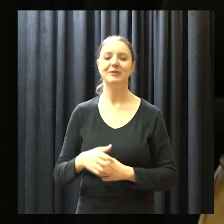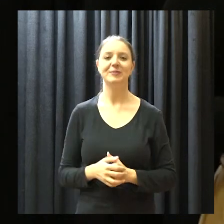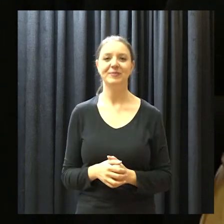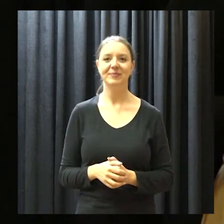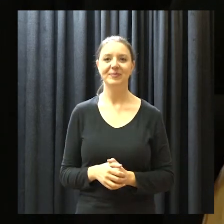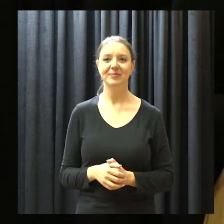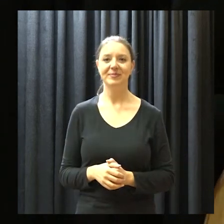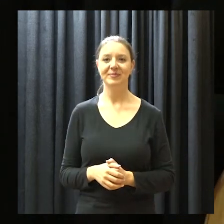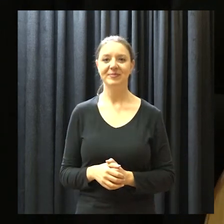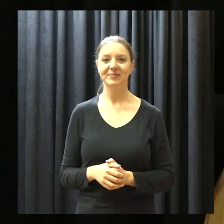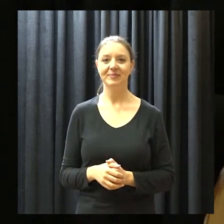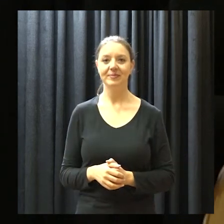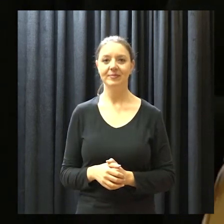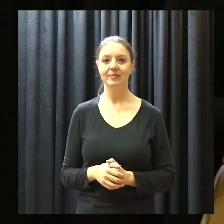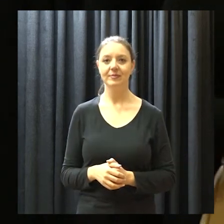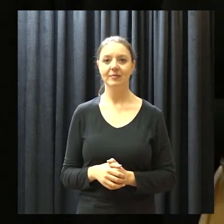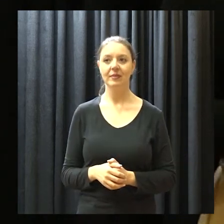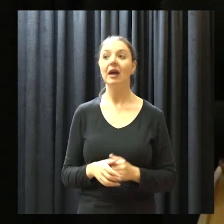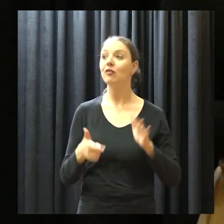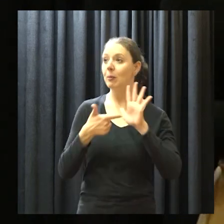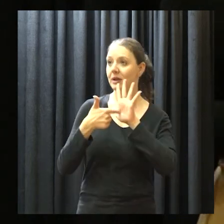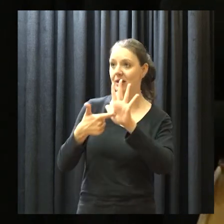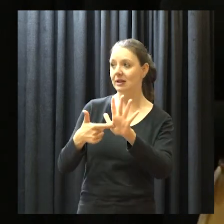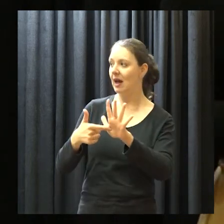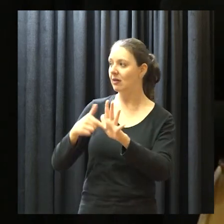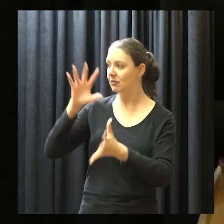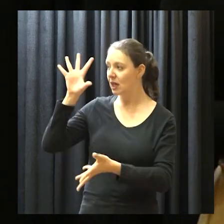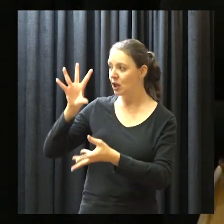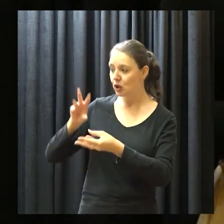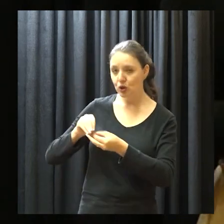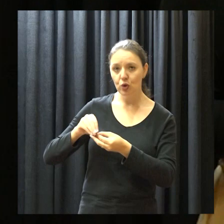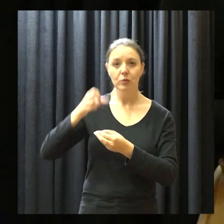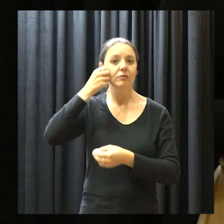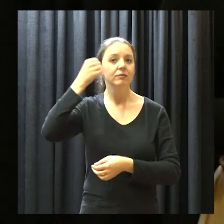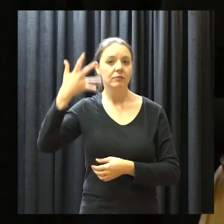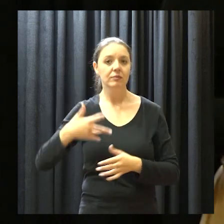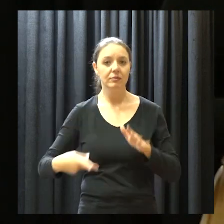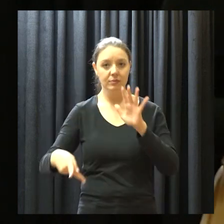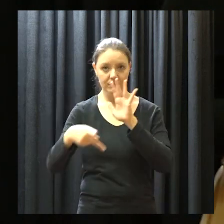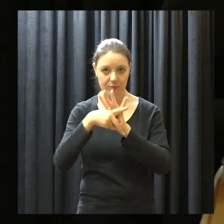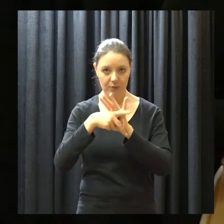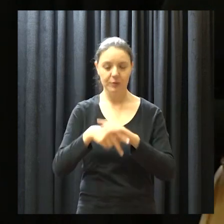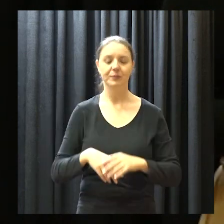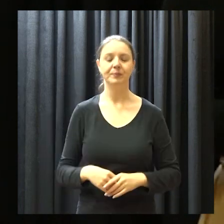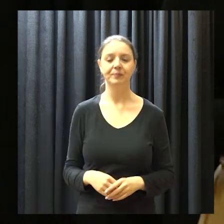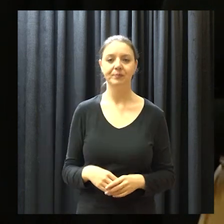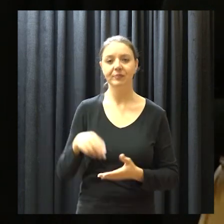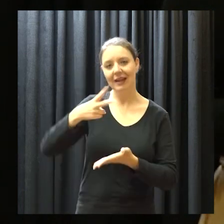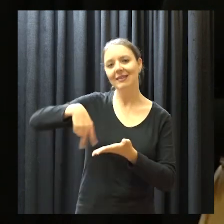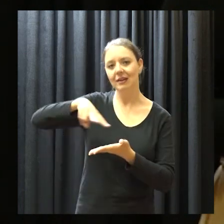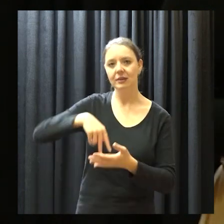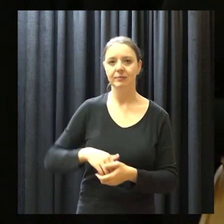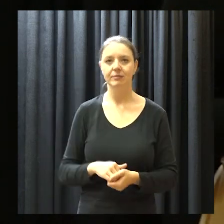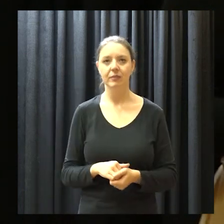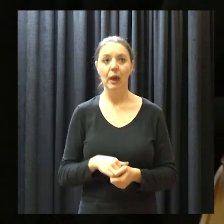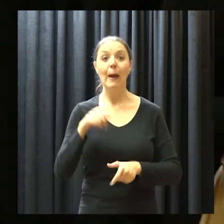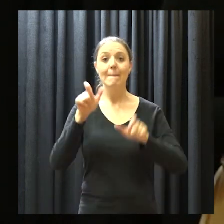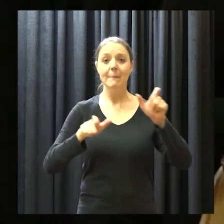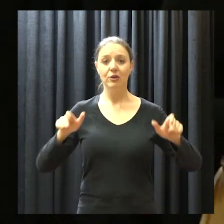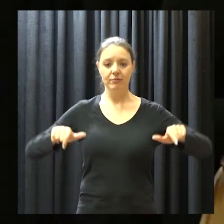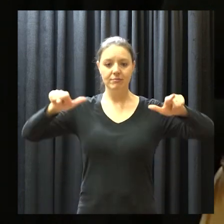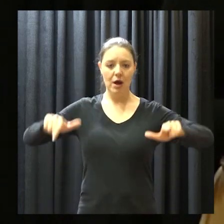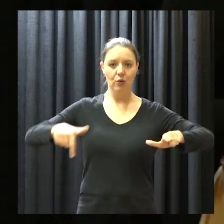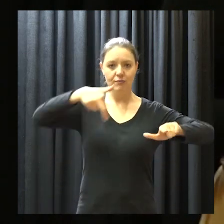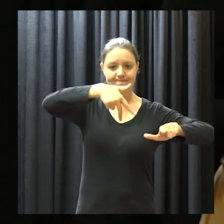Agora vamos lá. Vou apresentar uma breve descrição do espetáculo, conforme trazido aqui. Bailarinos dispersos pelo